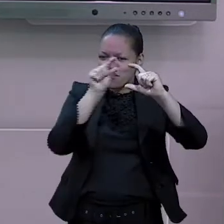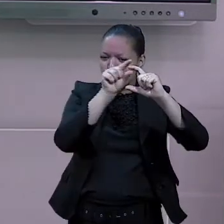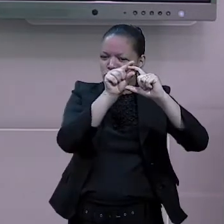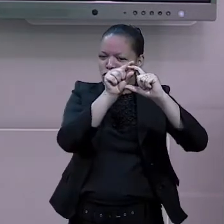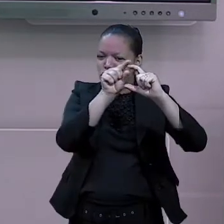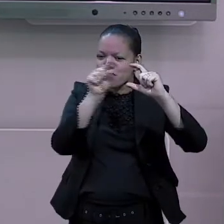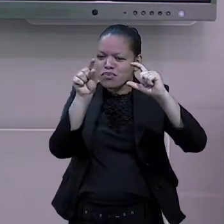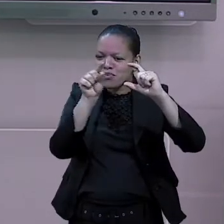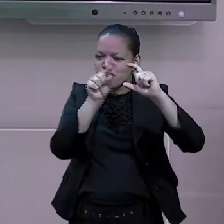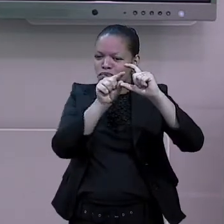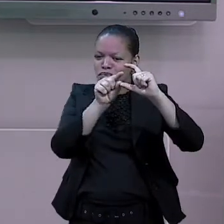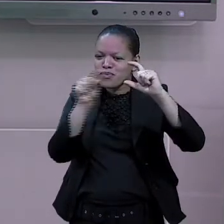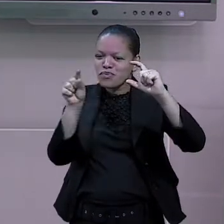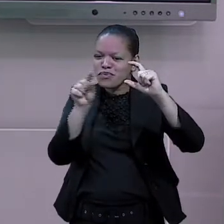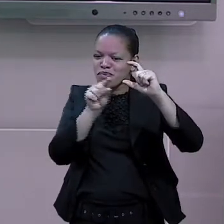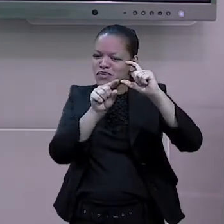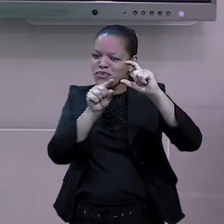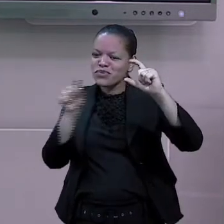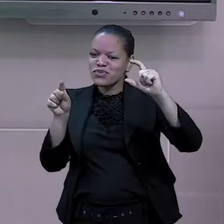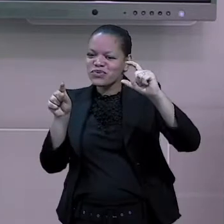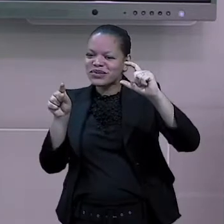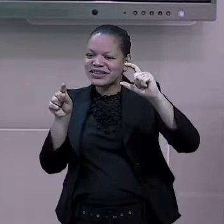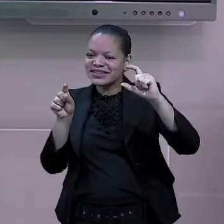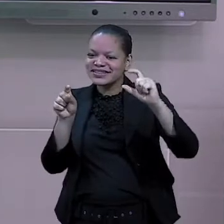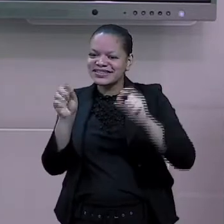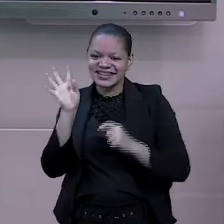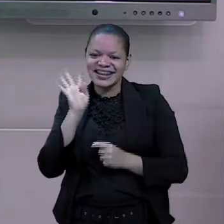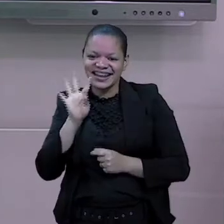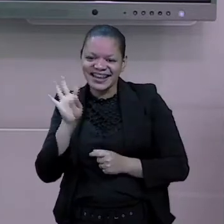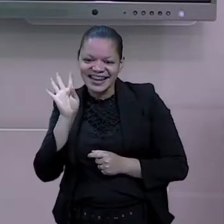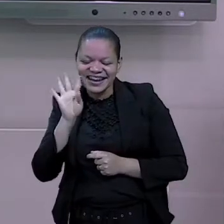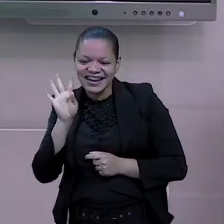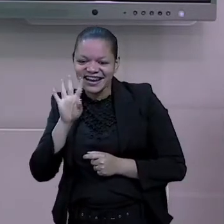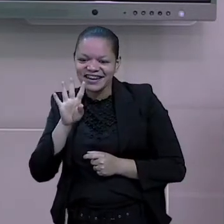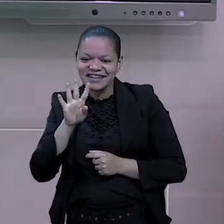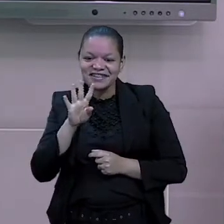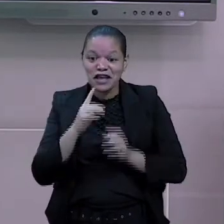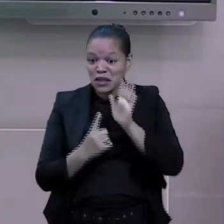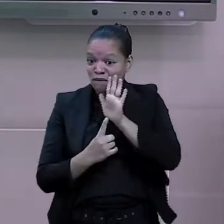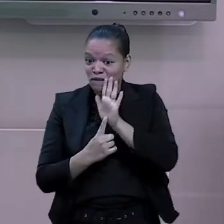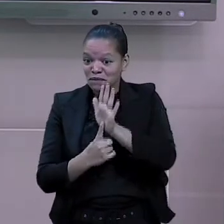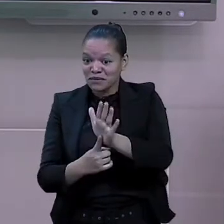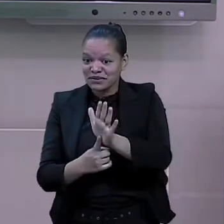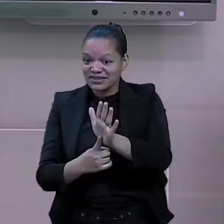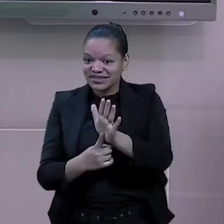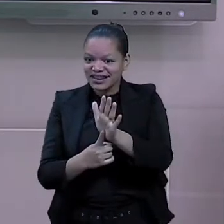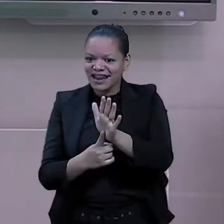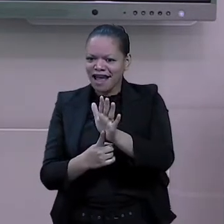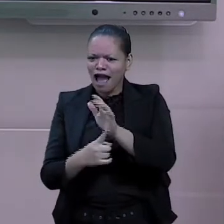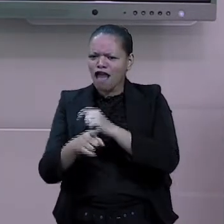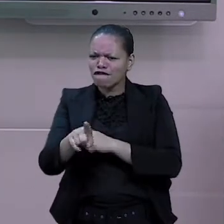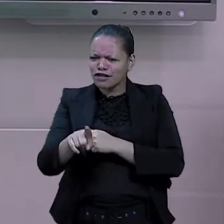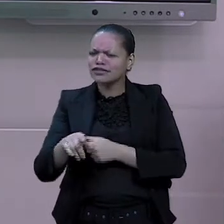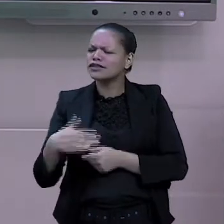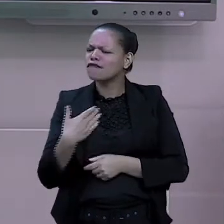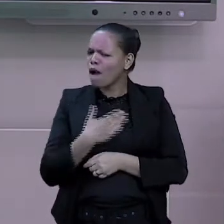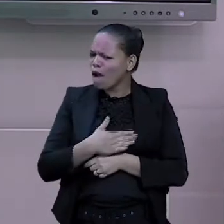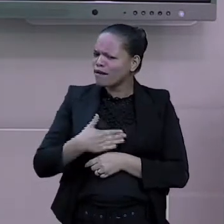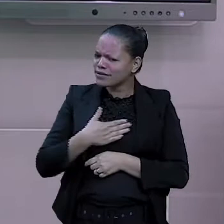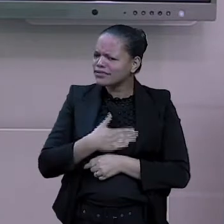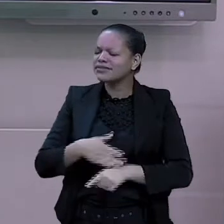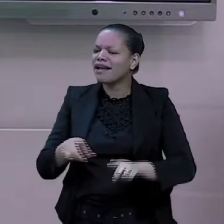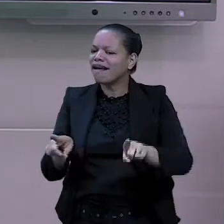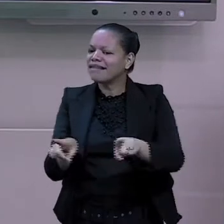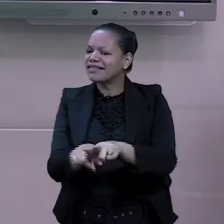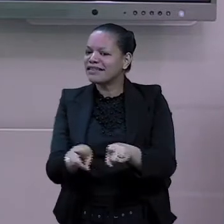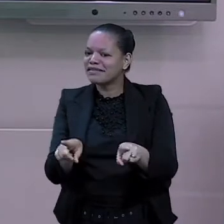tal? Junto comigo, vou fazer vocês aí começar a amar as tirinhas. Isso